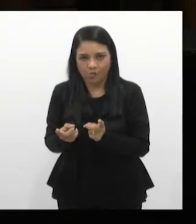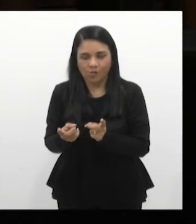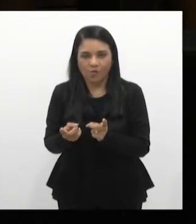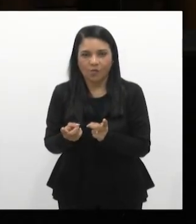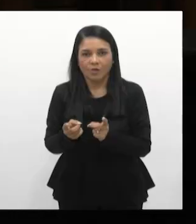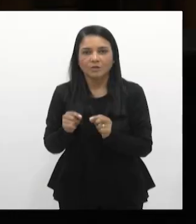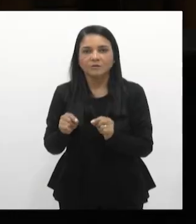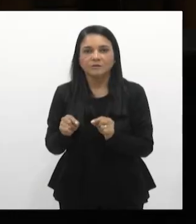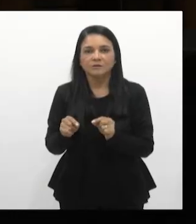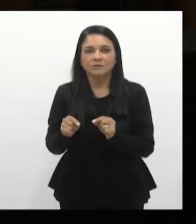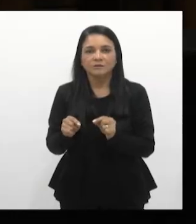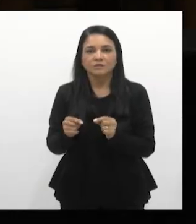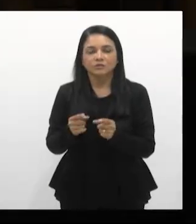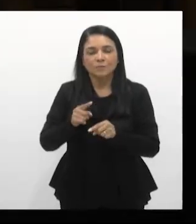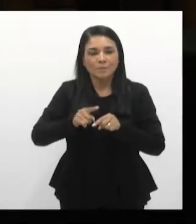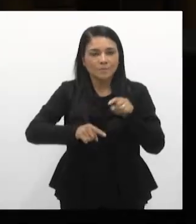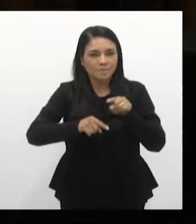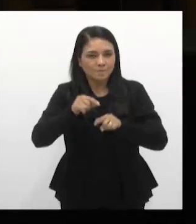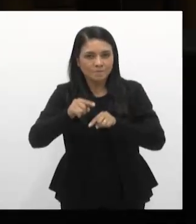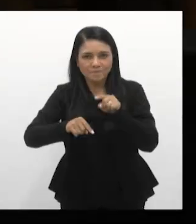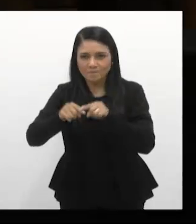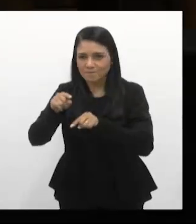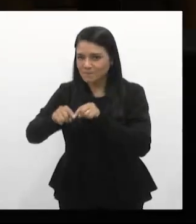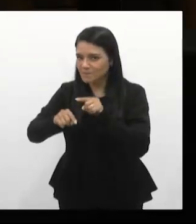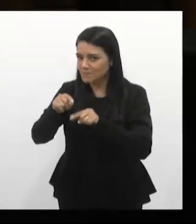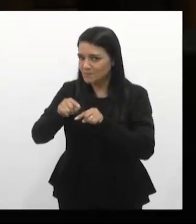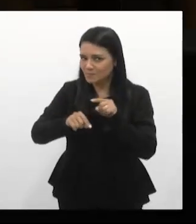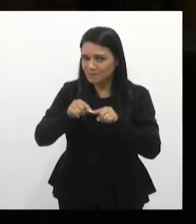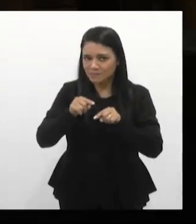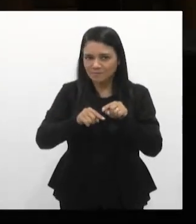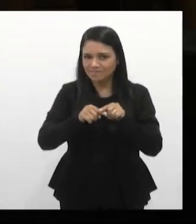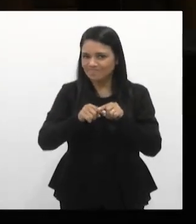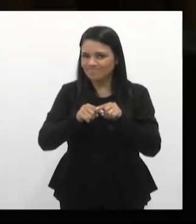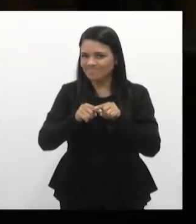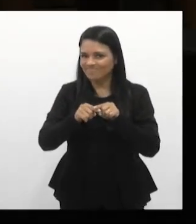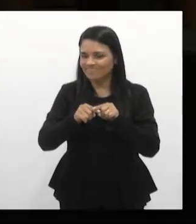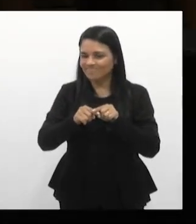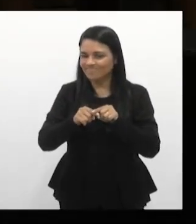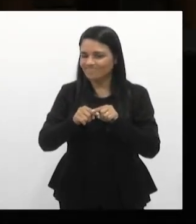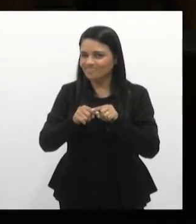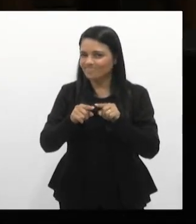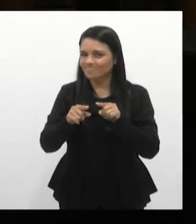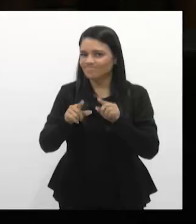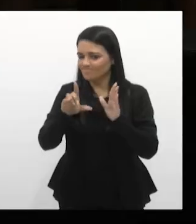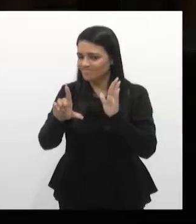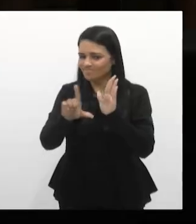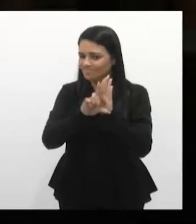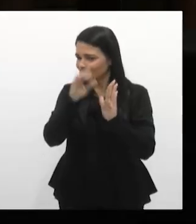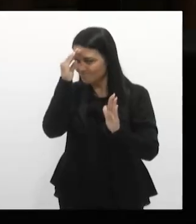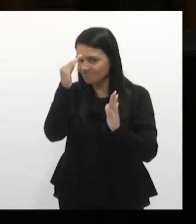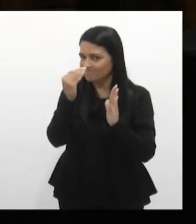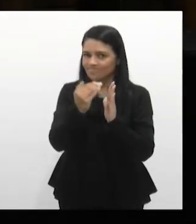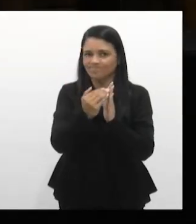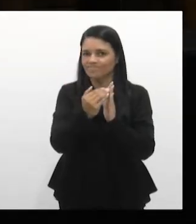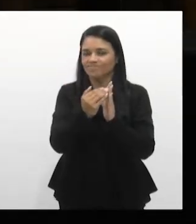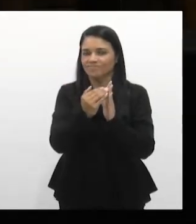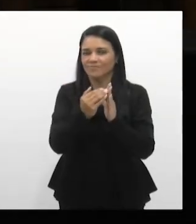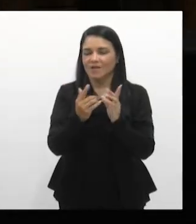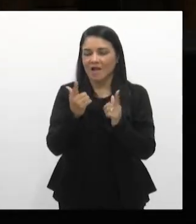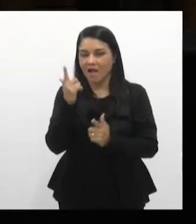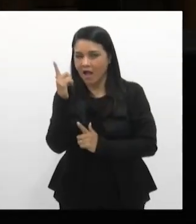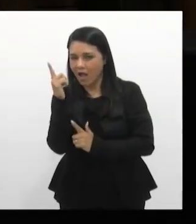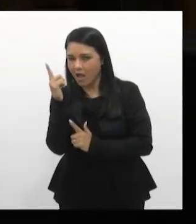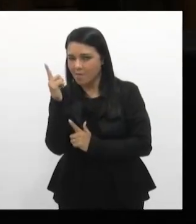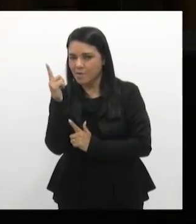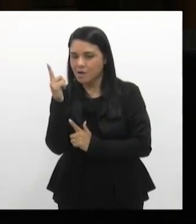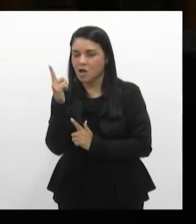a questões de mercadorias que não são legais no seu comércio, né, usual, como armas e